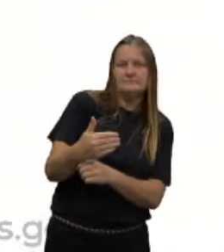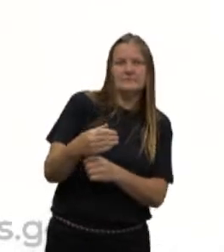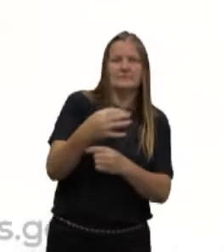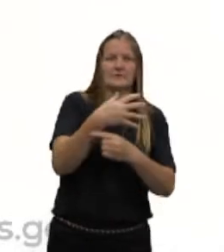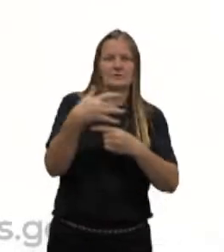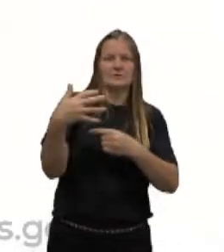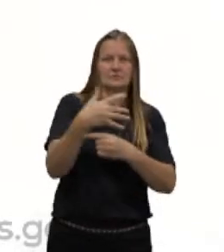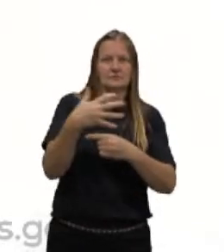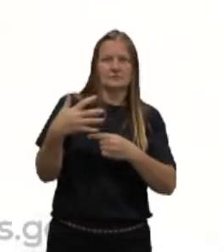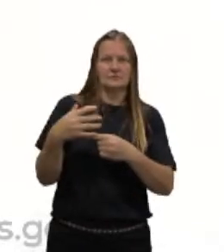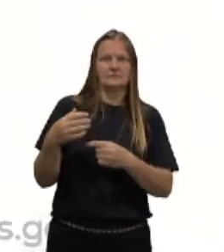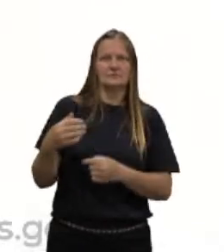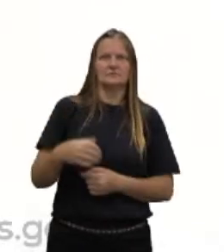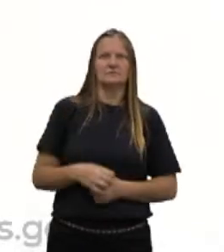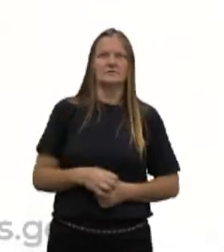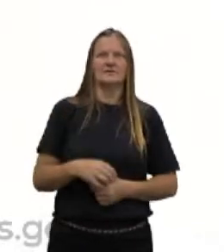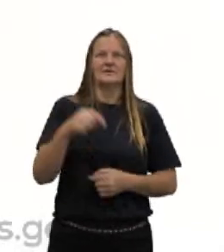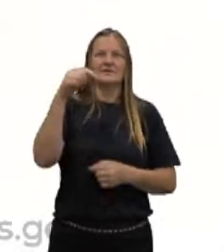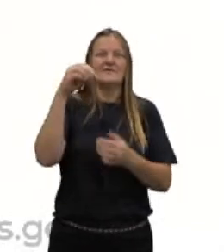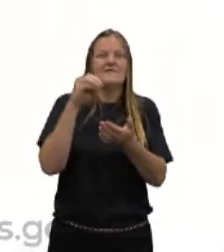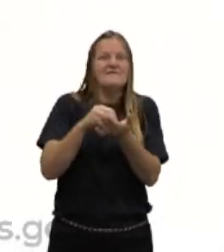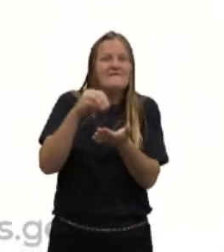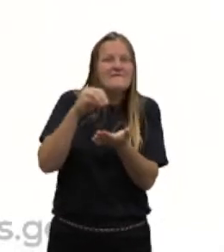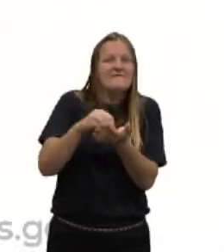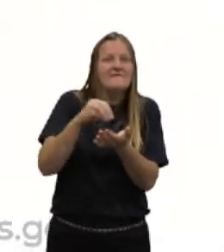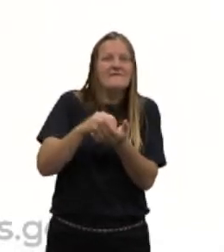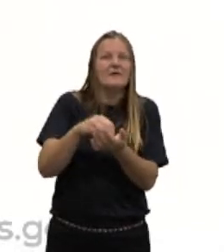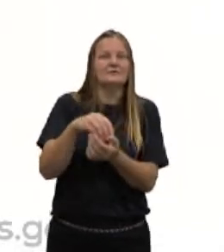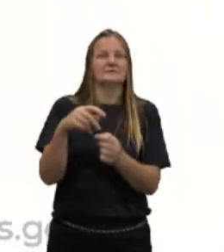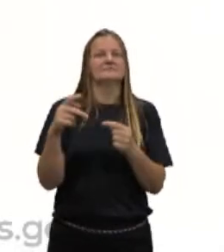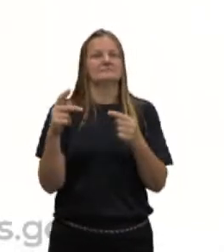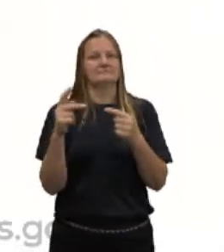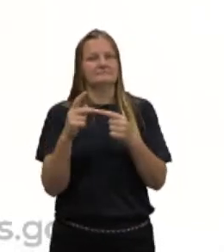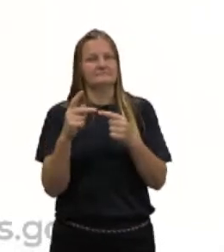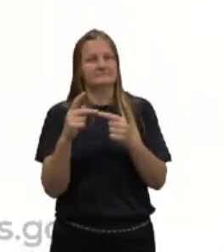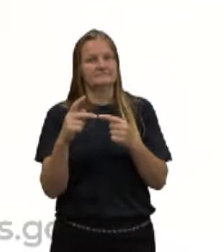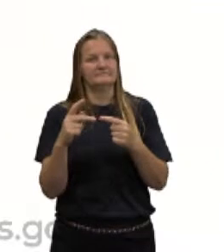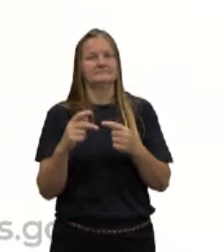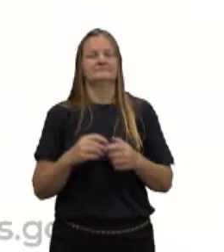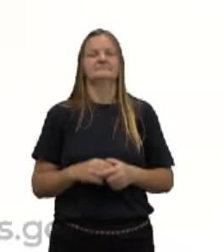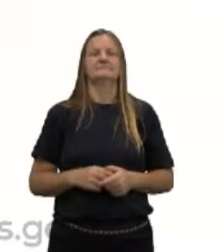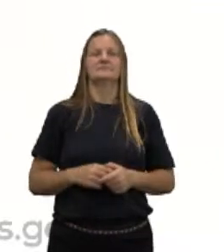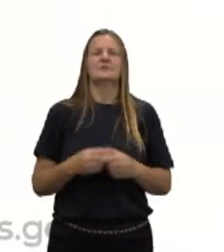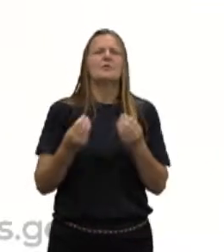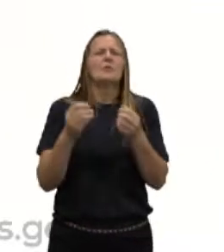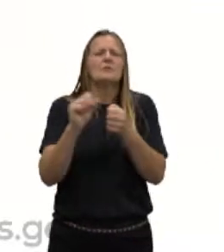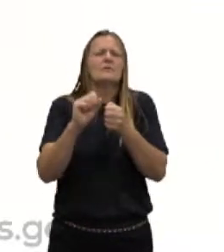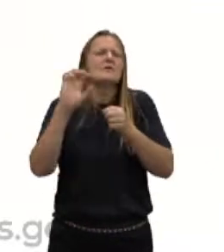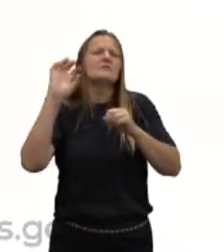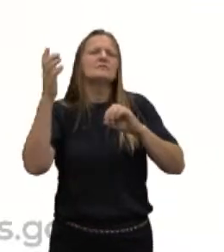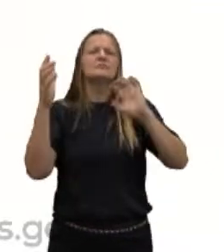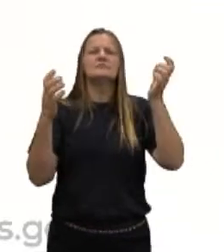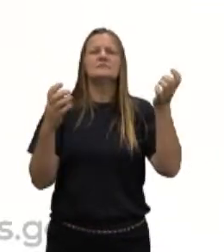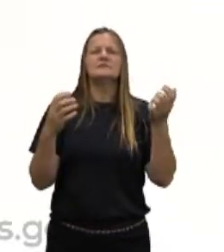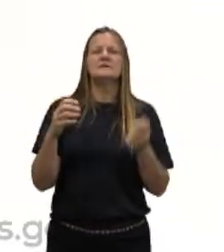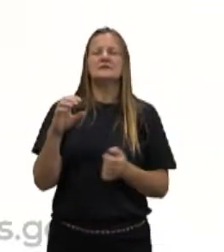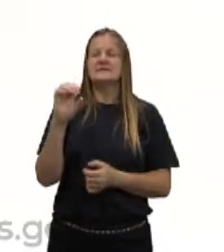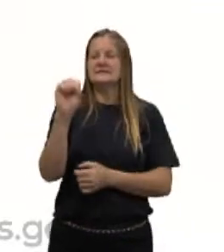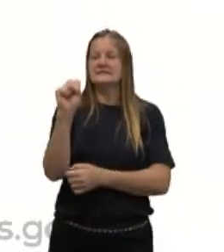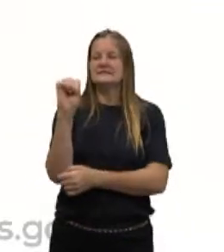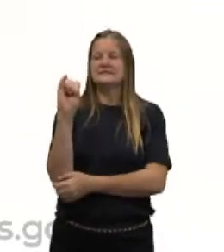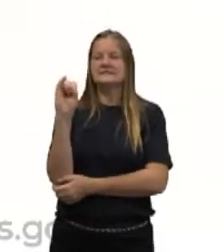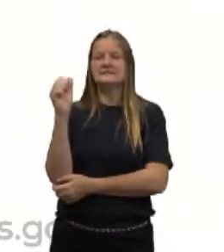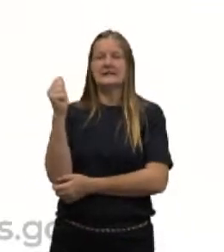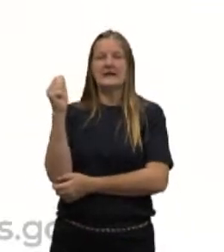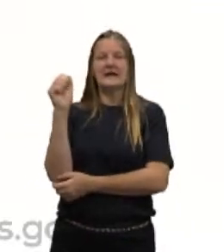para marcar a lacuna que faltou da preposição. Como é que eu poderia resolver essa oração ali? Saiba quais filmes